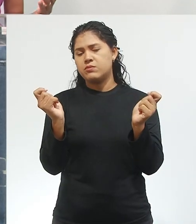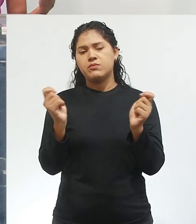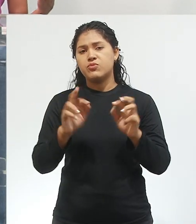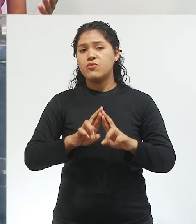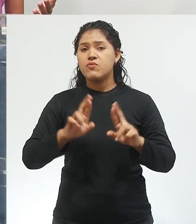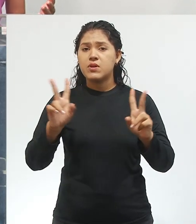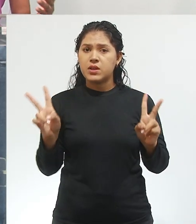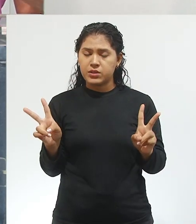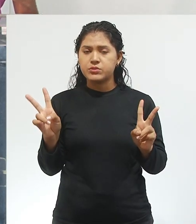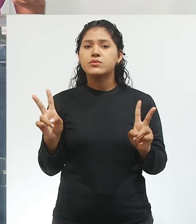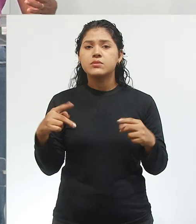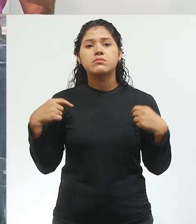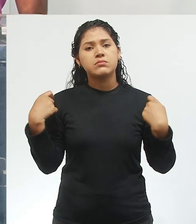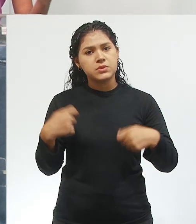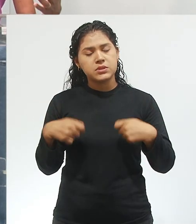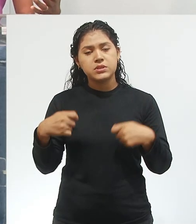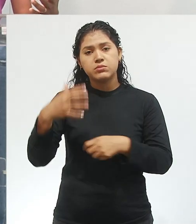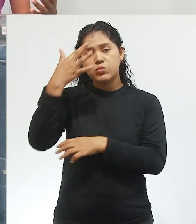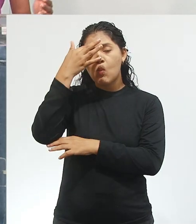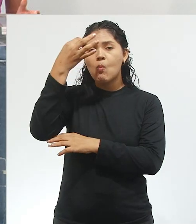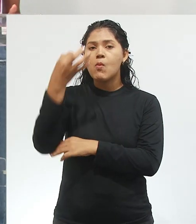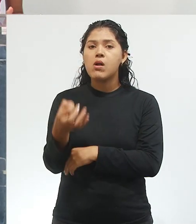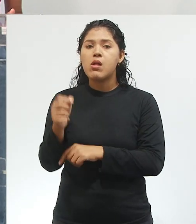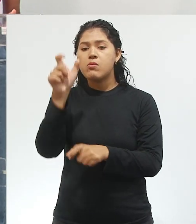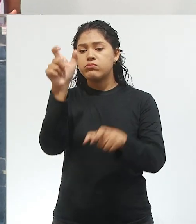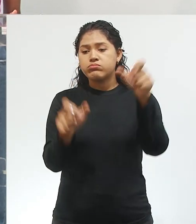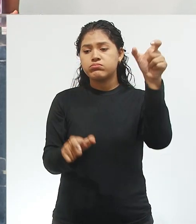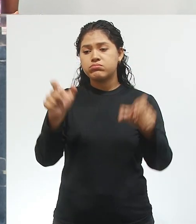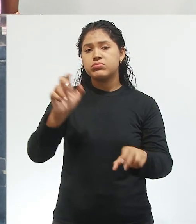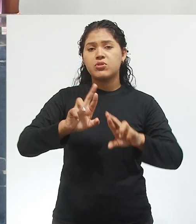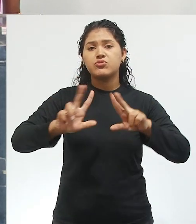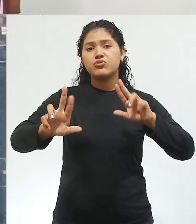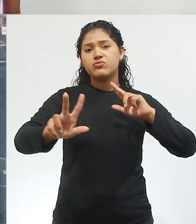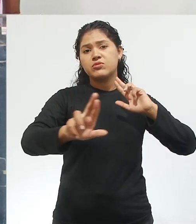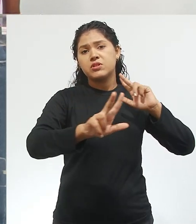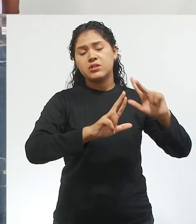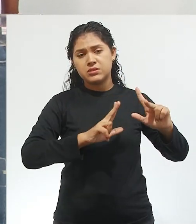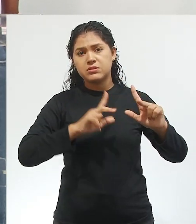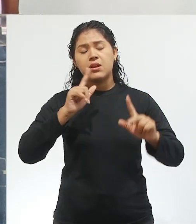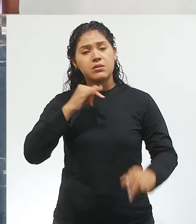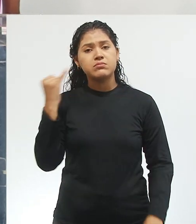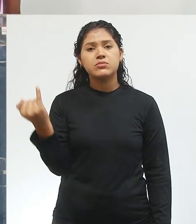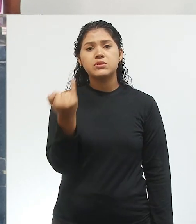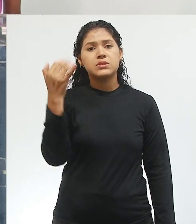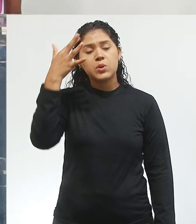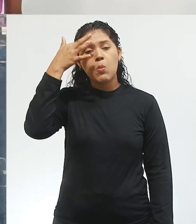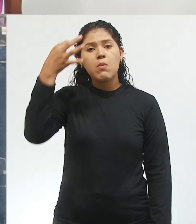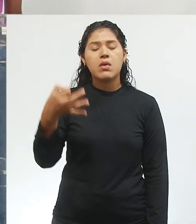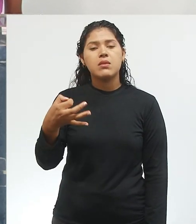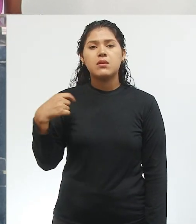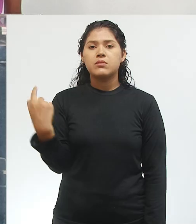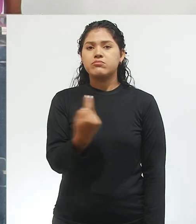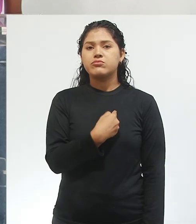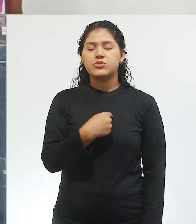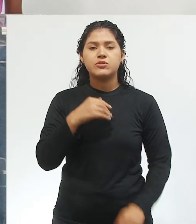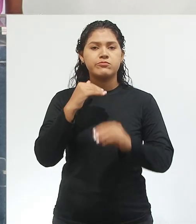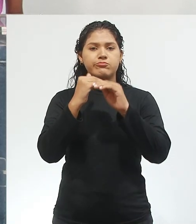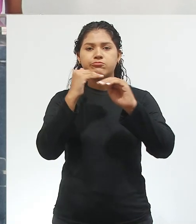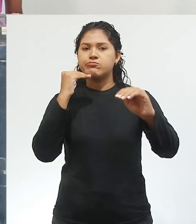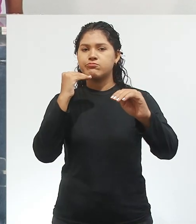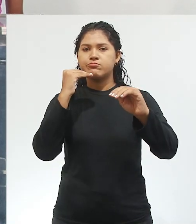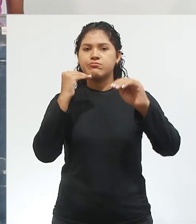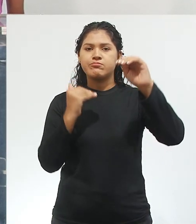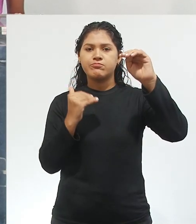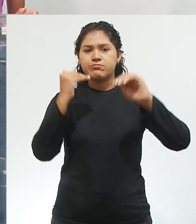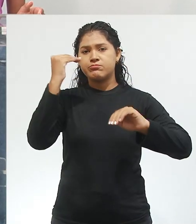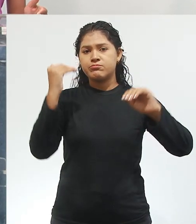precisamos começar a ressignificar a importância das diferenças no nosso ambiente escolar. Então,